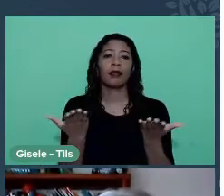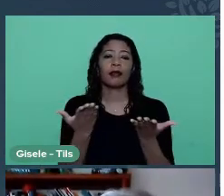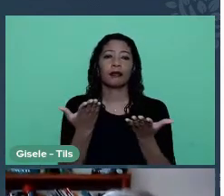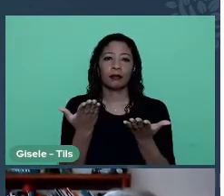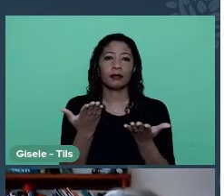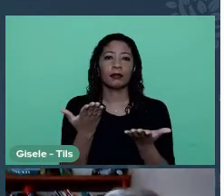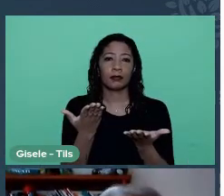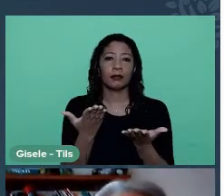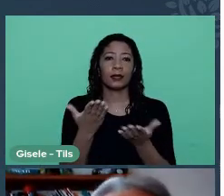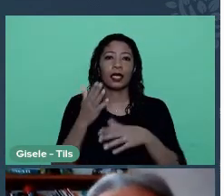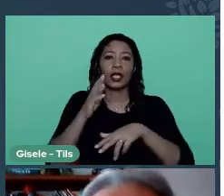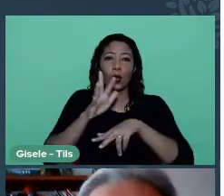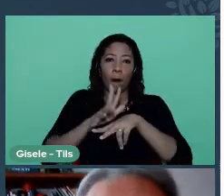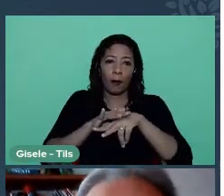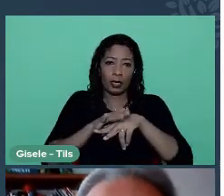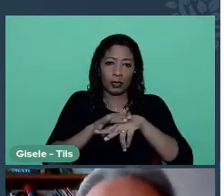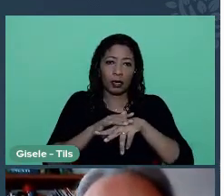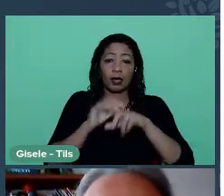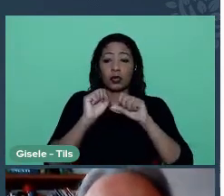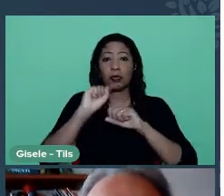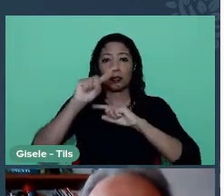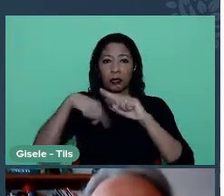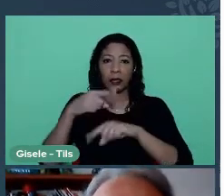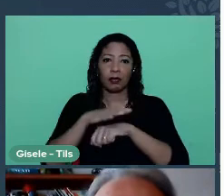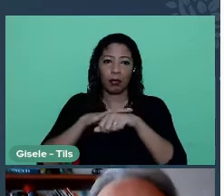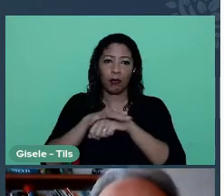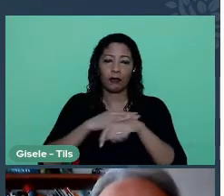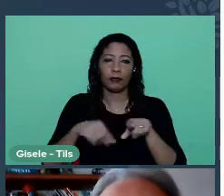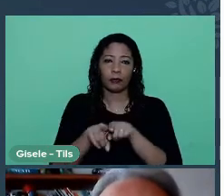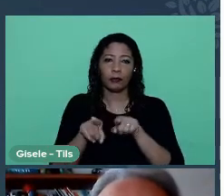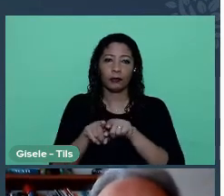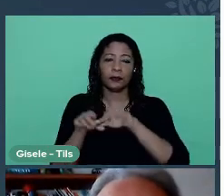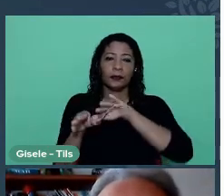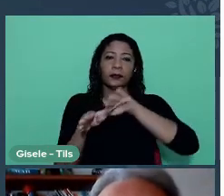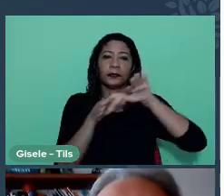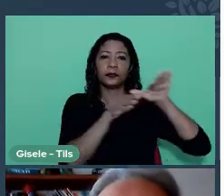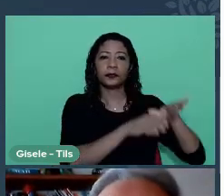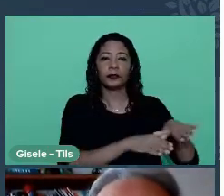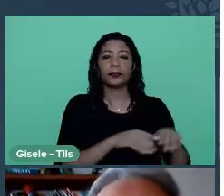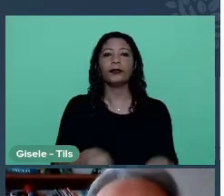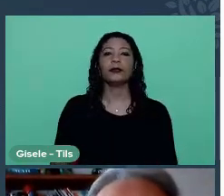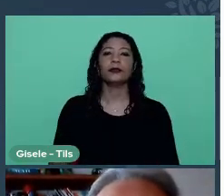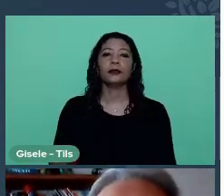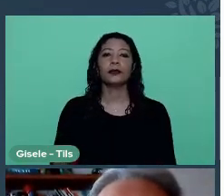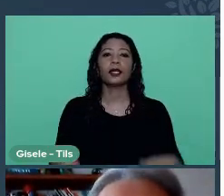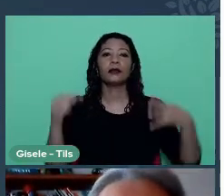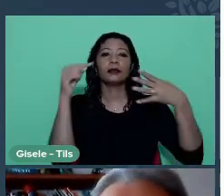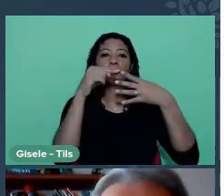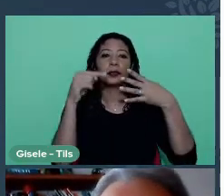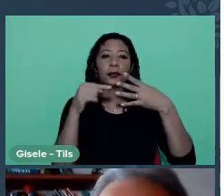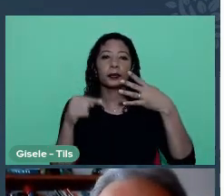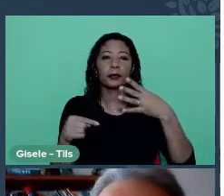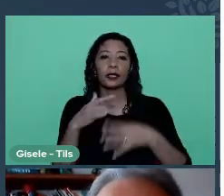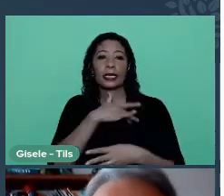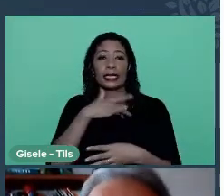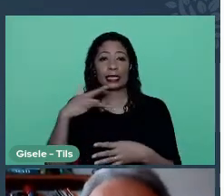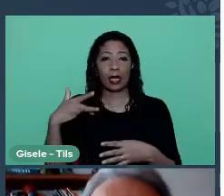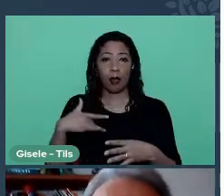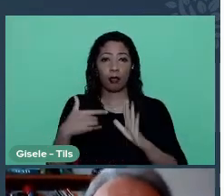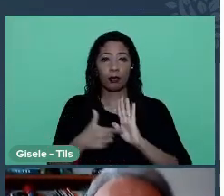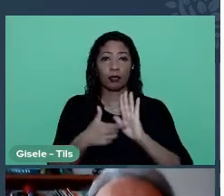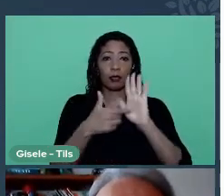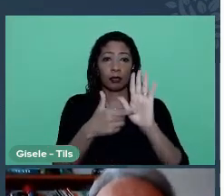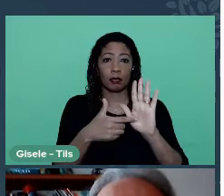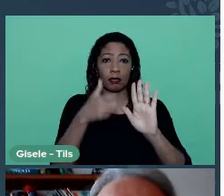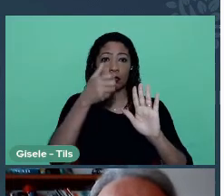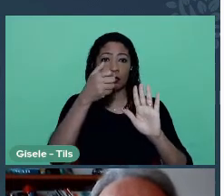podemos conversar sobre isso depois. Alguns indicadores da saúde em asma são esses que a gente